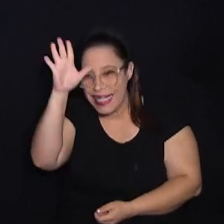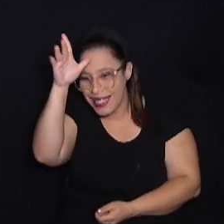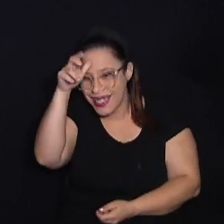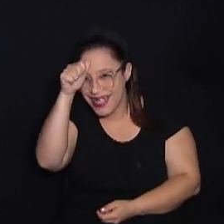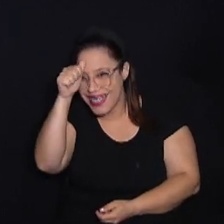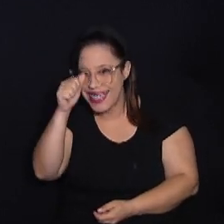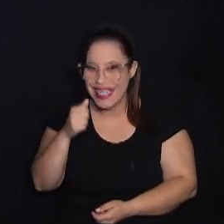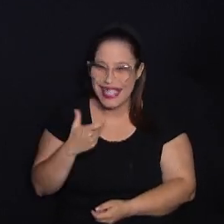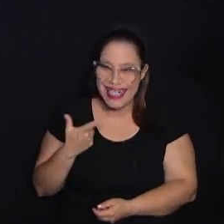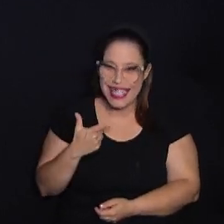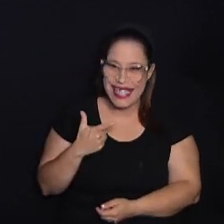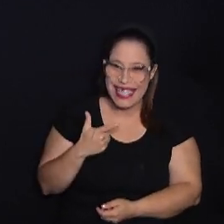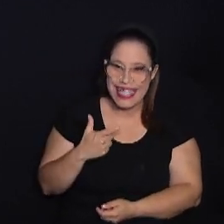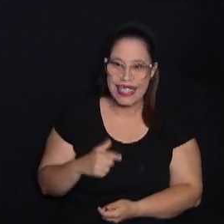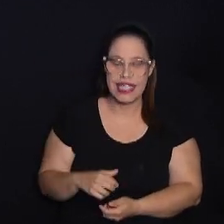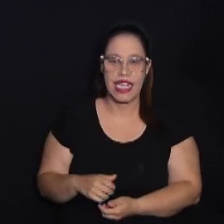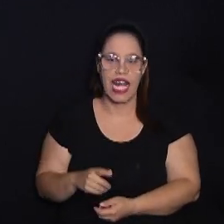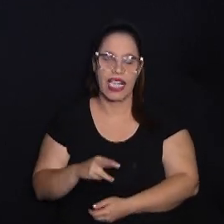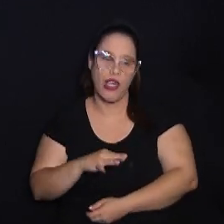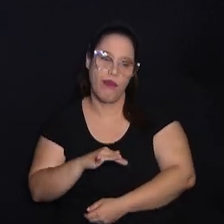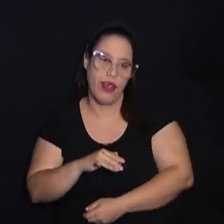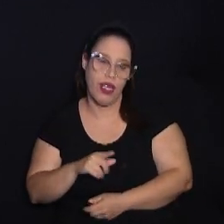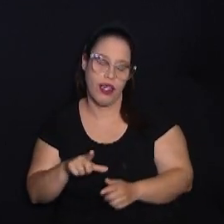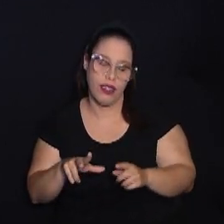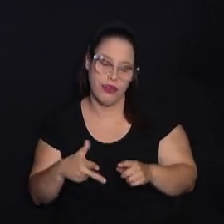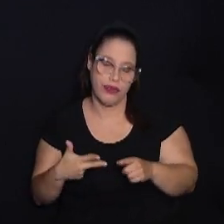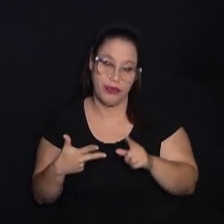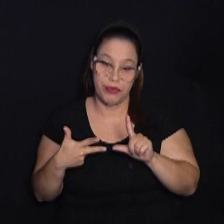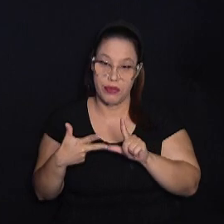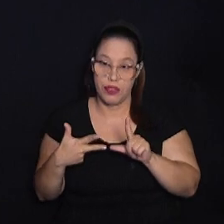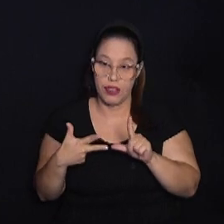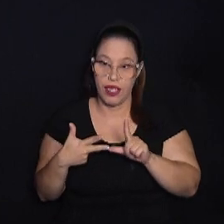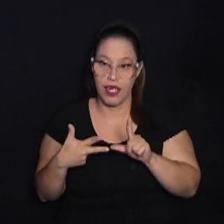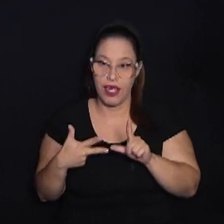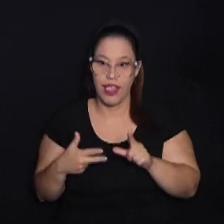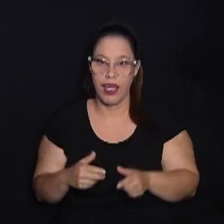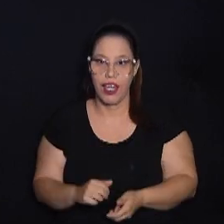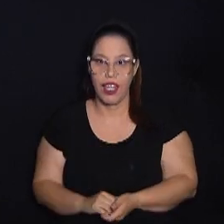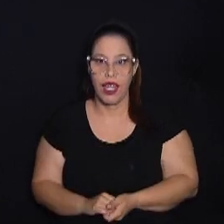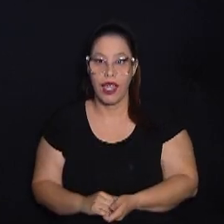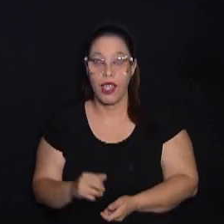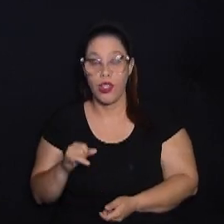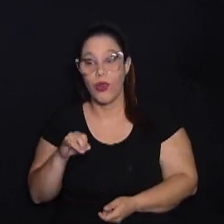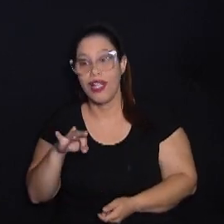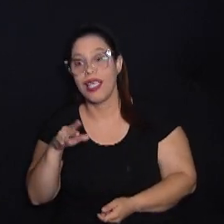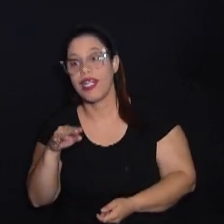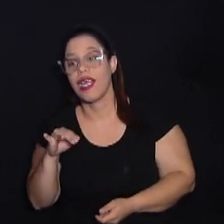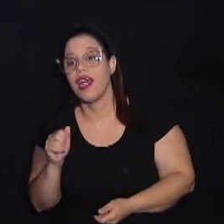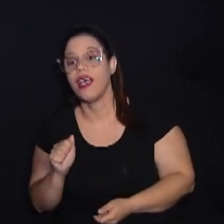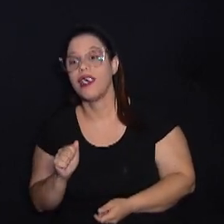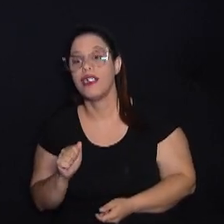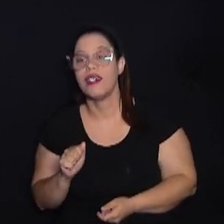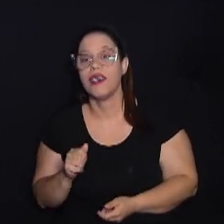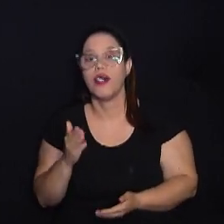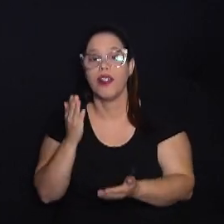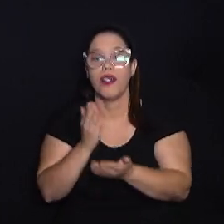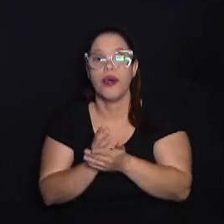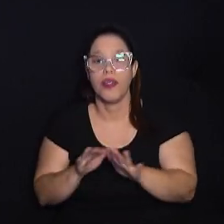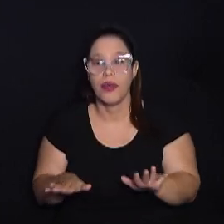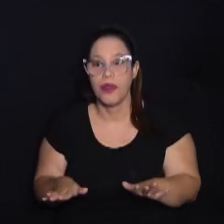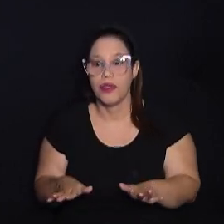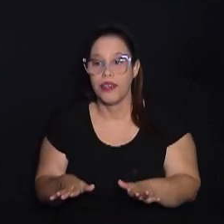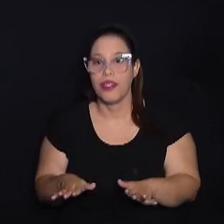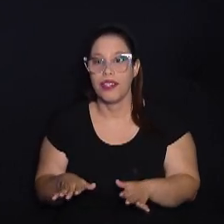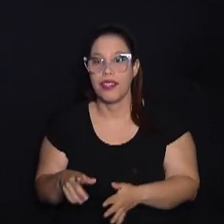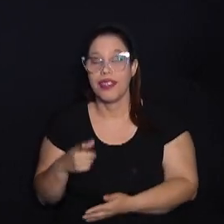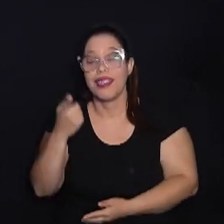E eu estava na Assembleia Legislativa, teve alguém que falou, olha, eu queria parafrasear o Donizete e dizer que eu vou encerrar minha fala, senão vocês vão